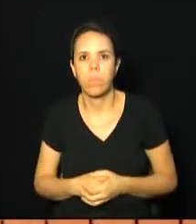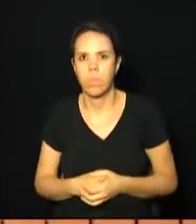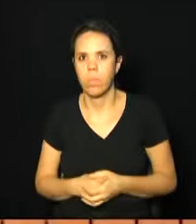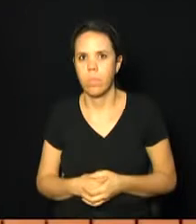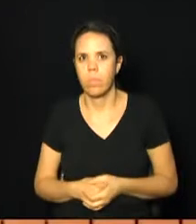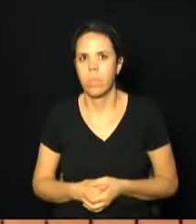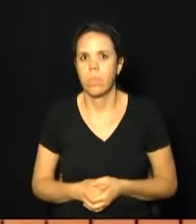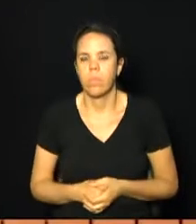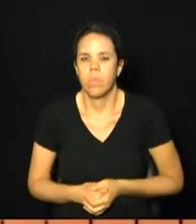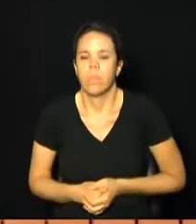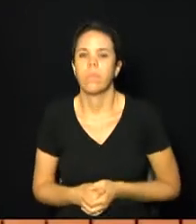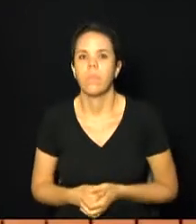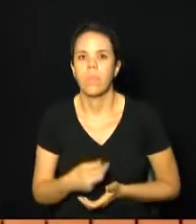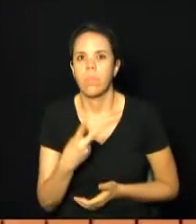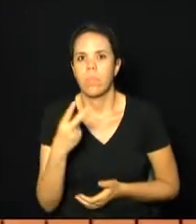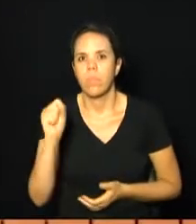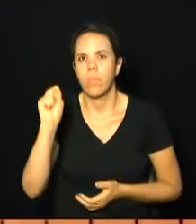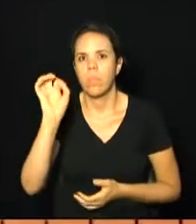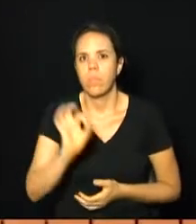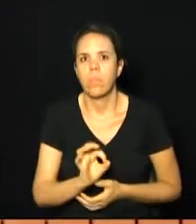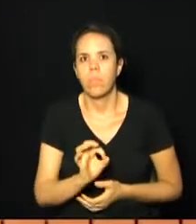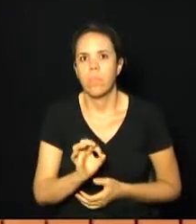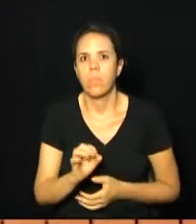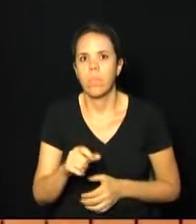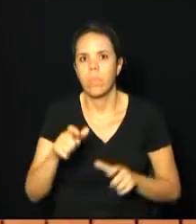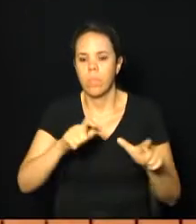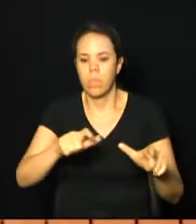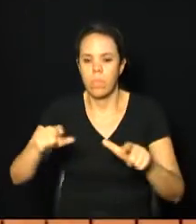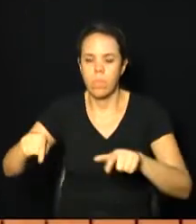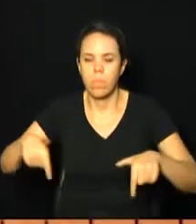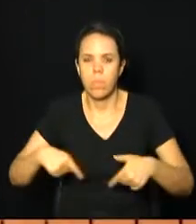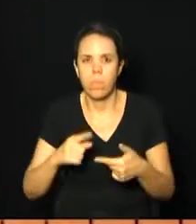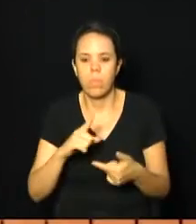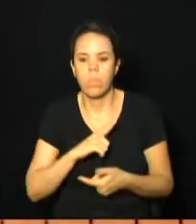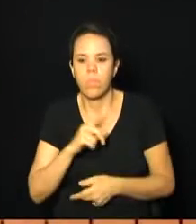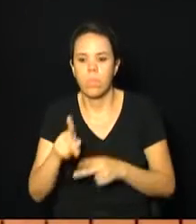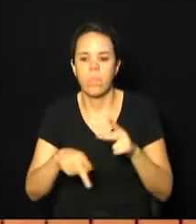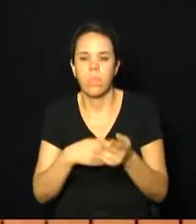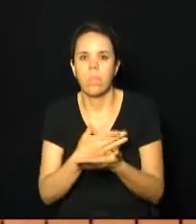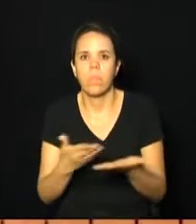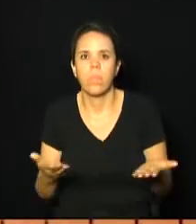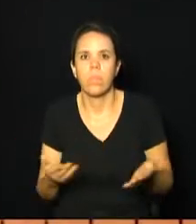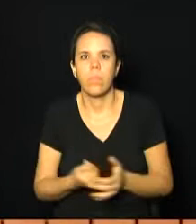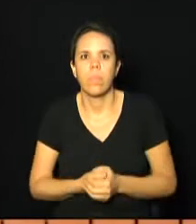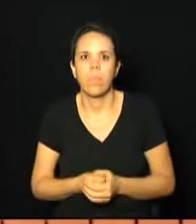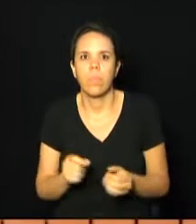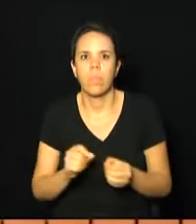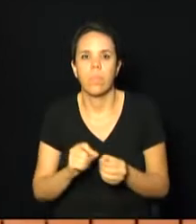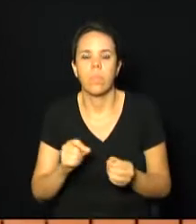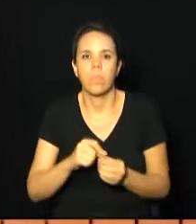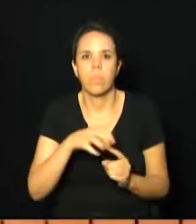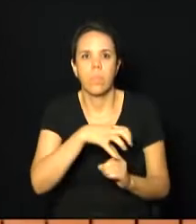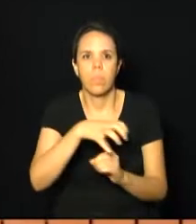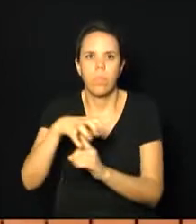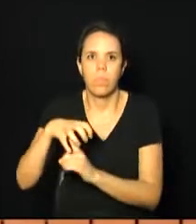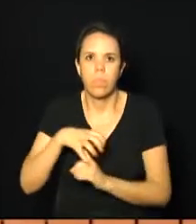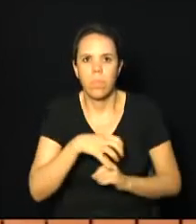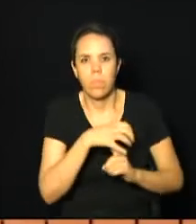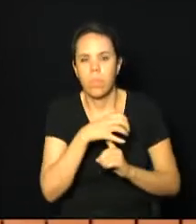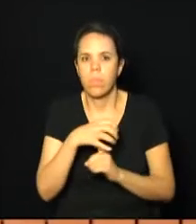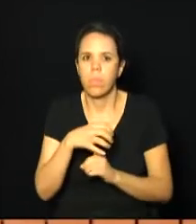de 28% dessa área, a gente tem um pessoal lá que faz a feira com a gente, que é